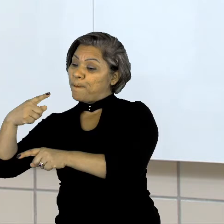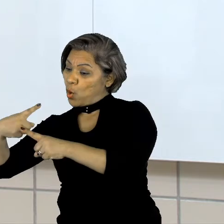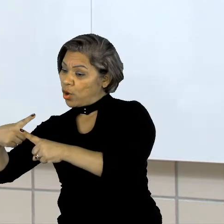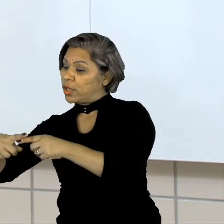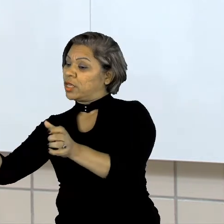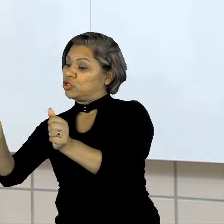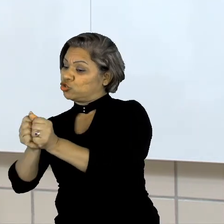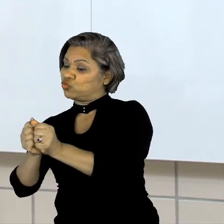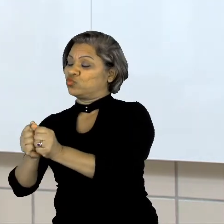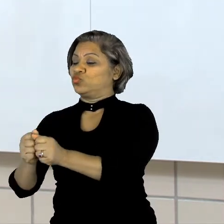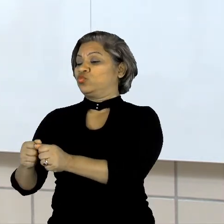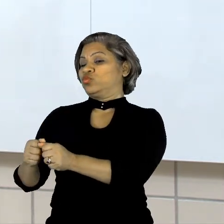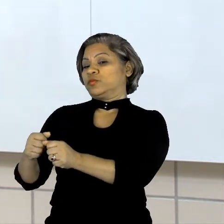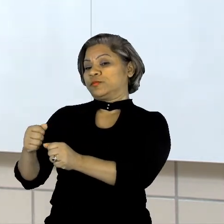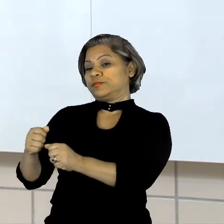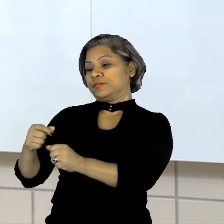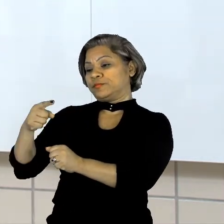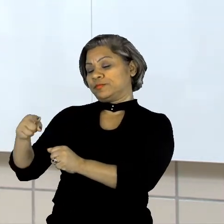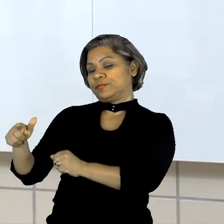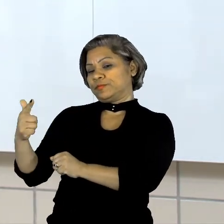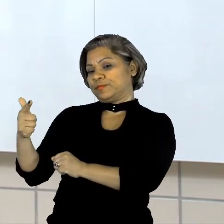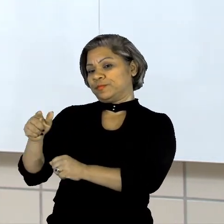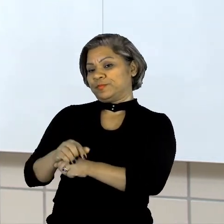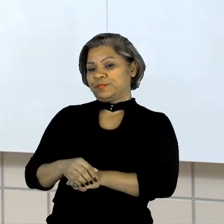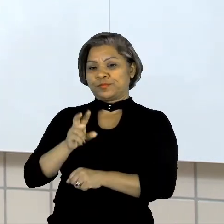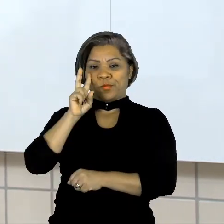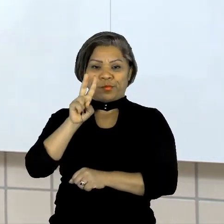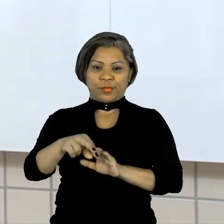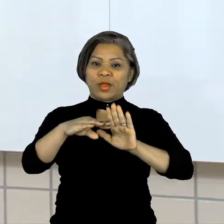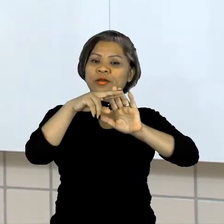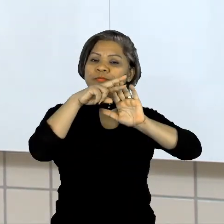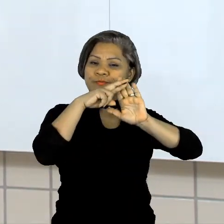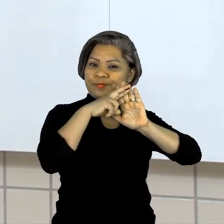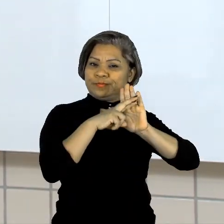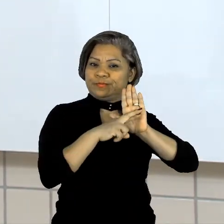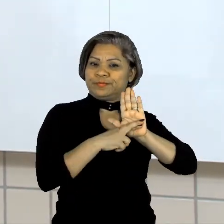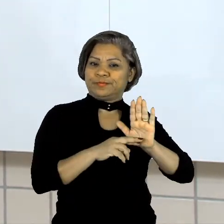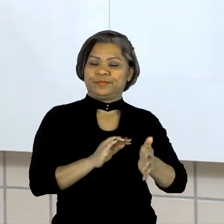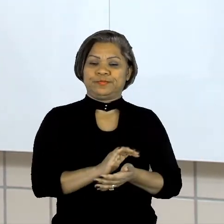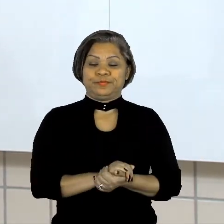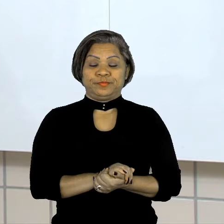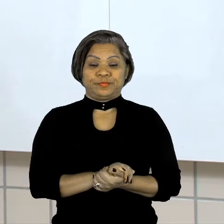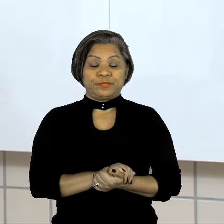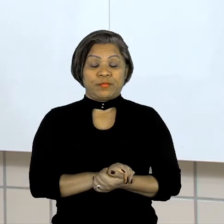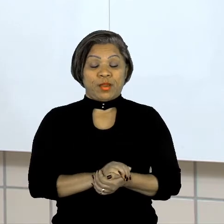aí. Quero reforçar com vocês o seguinte,